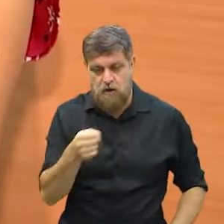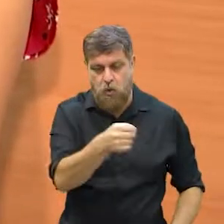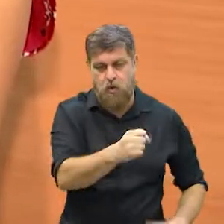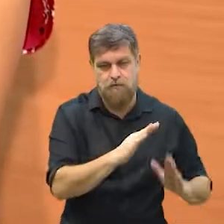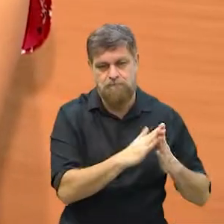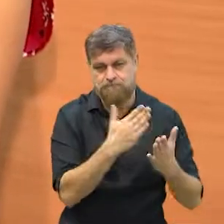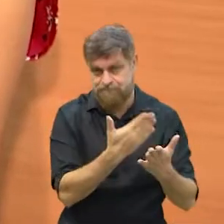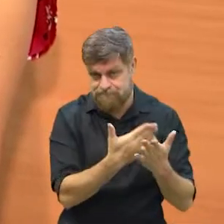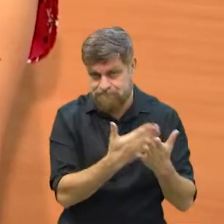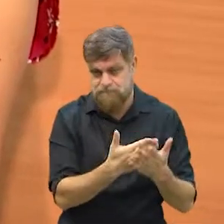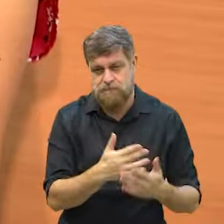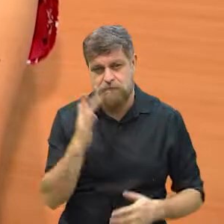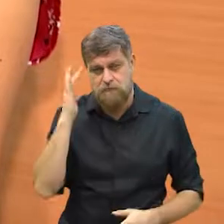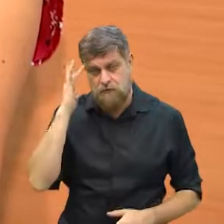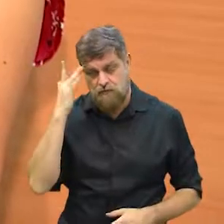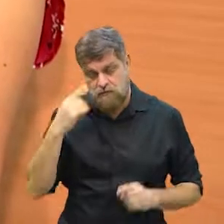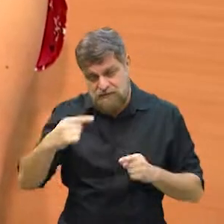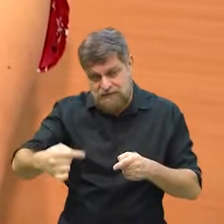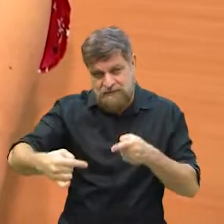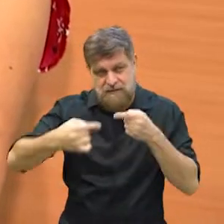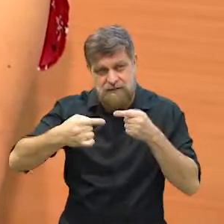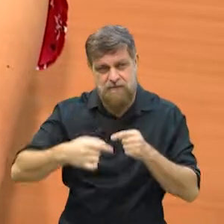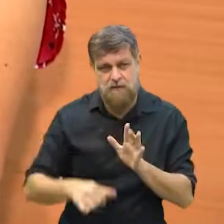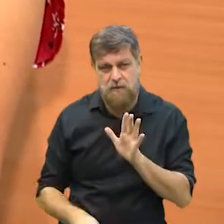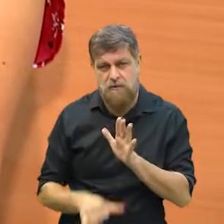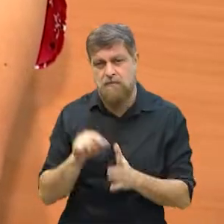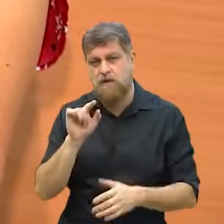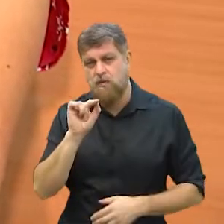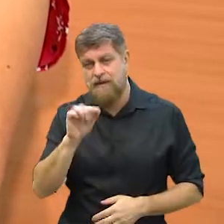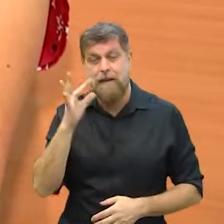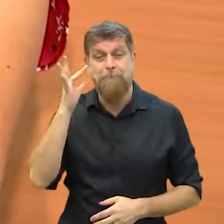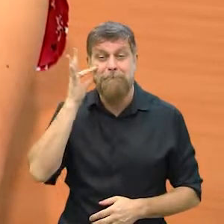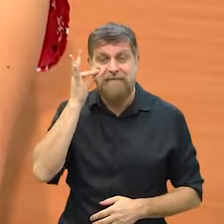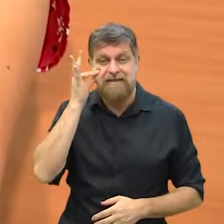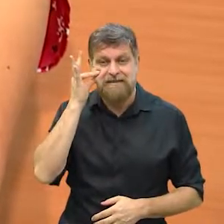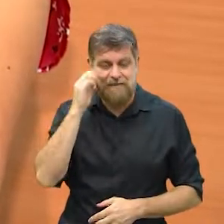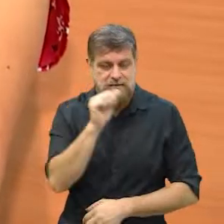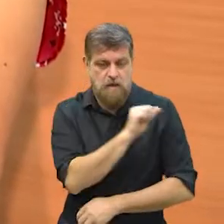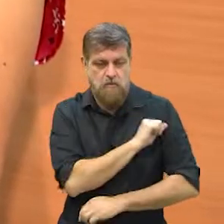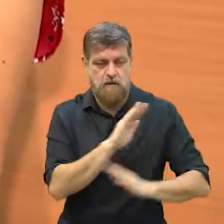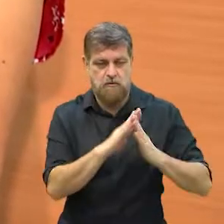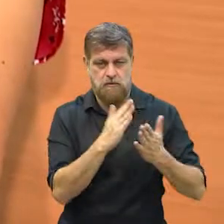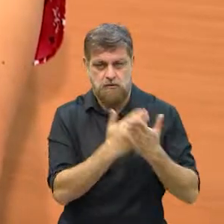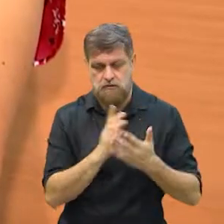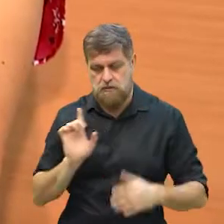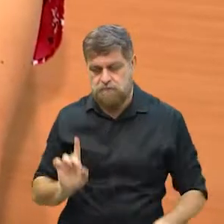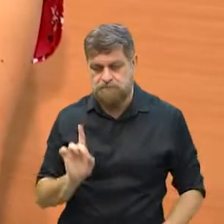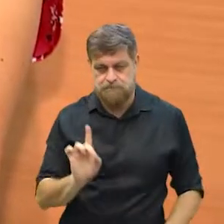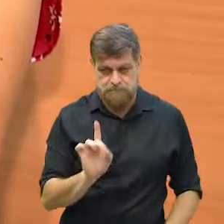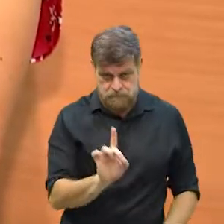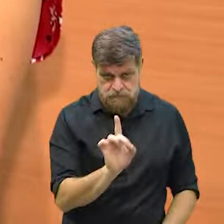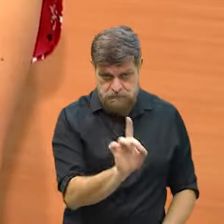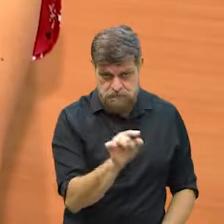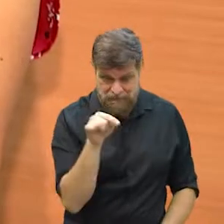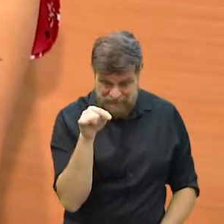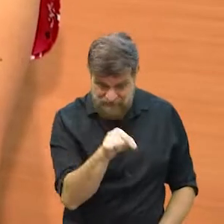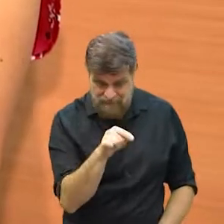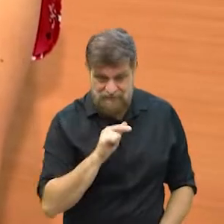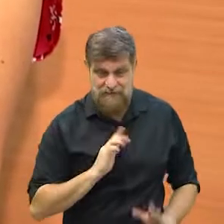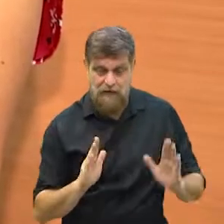crianças, né? O que eu acho que tem alguns desafios. O primeiro é o seguinte: o retorno presencial diante dessa situação